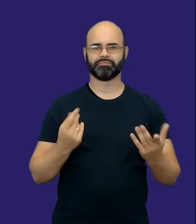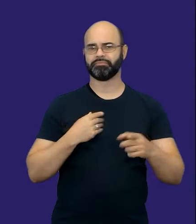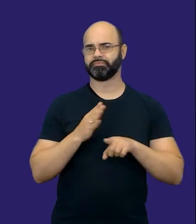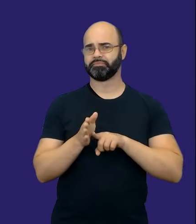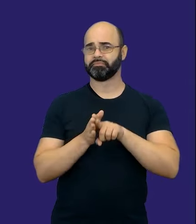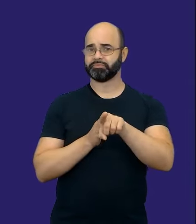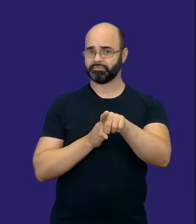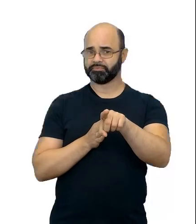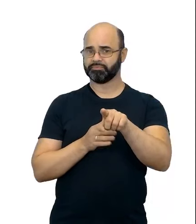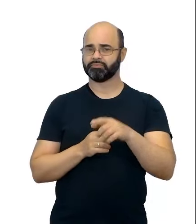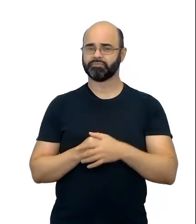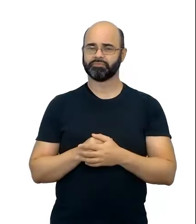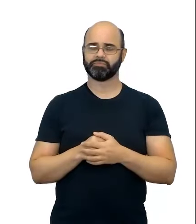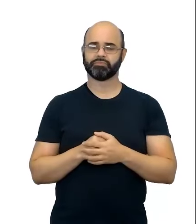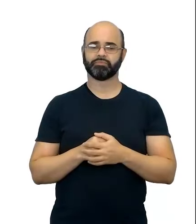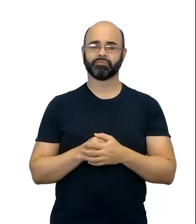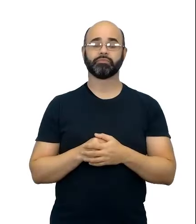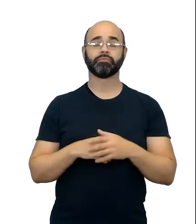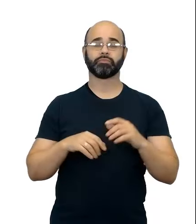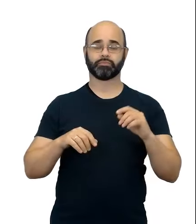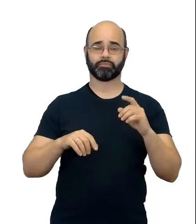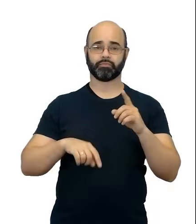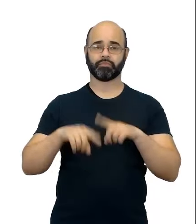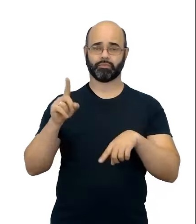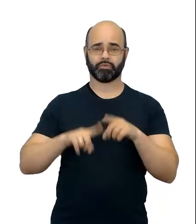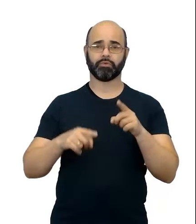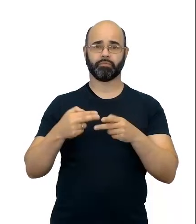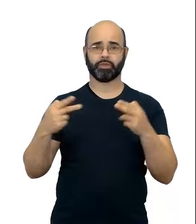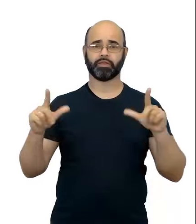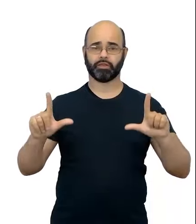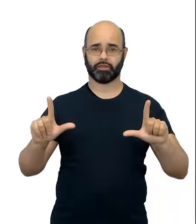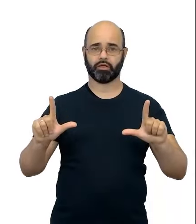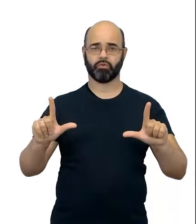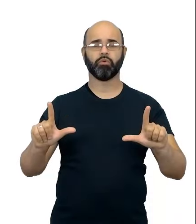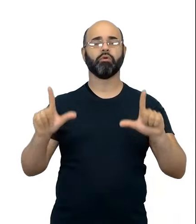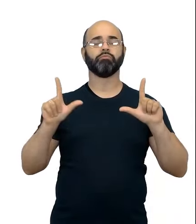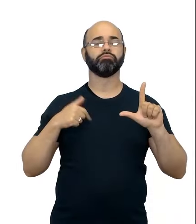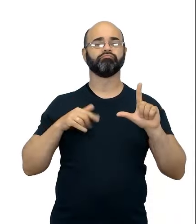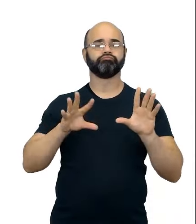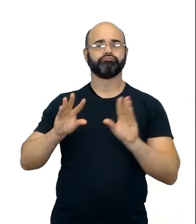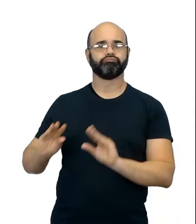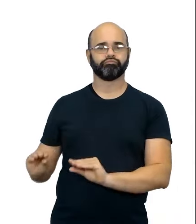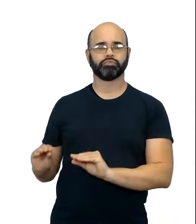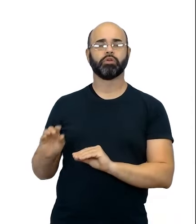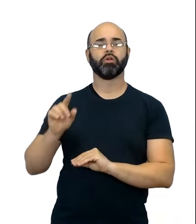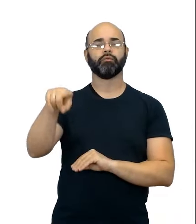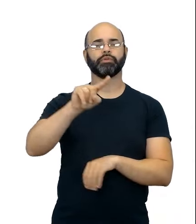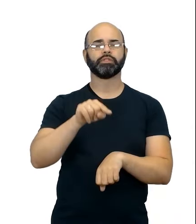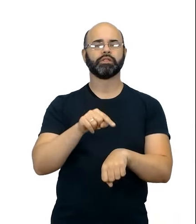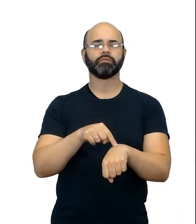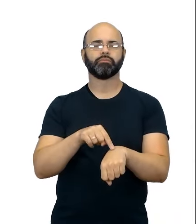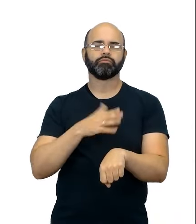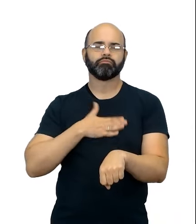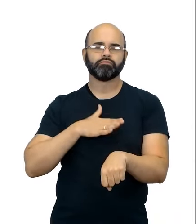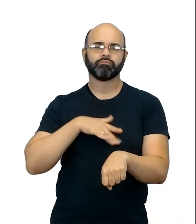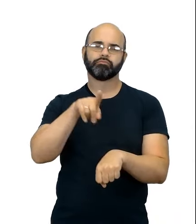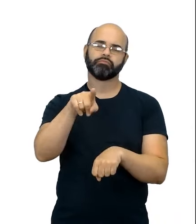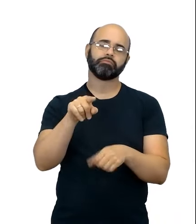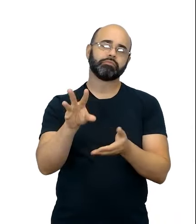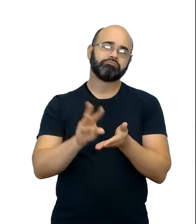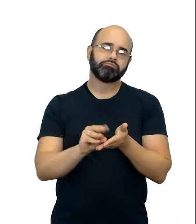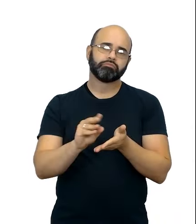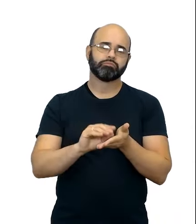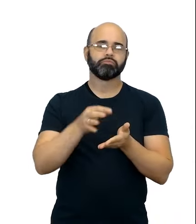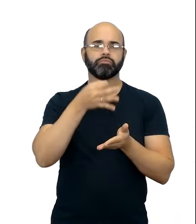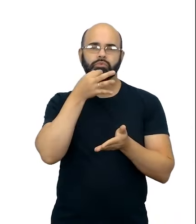pergunta, descompartilhar esse material para dar um tempinho para vocês fazerem algumas anotações a respeito